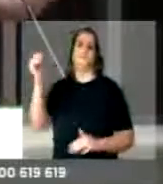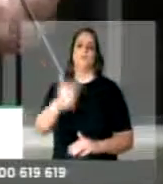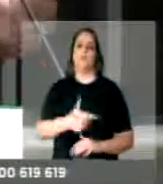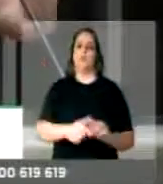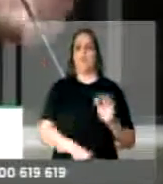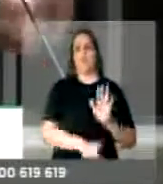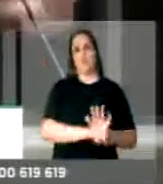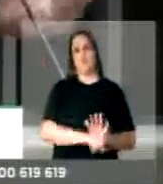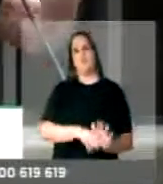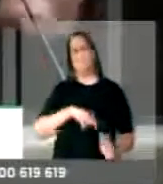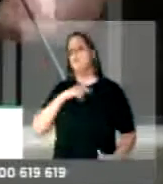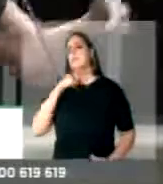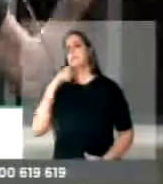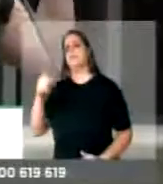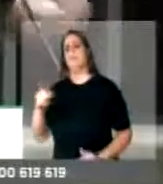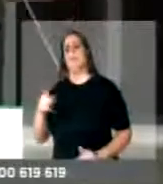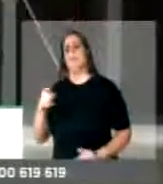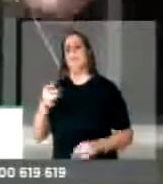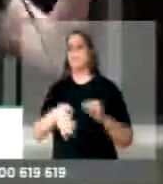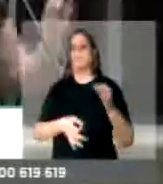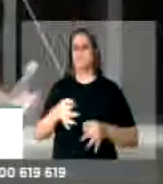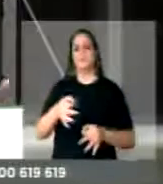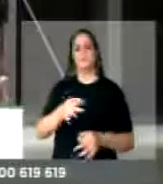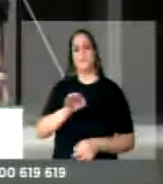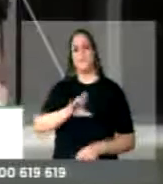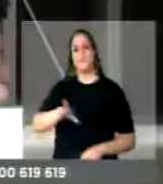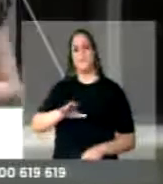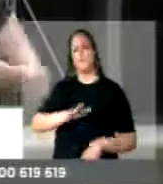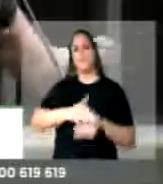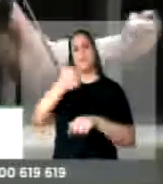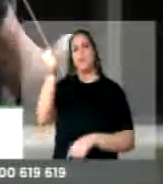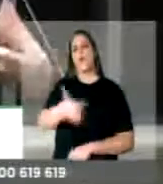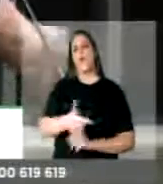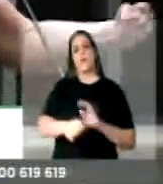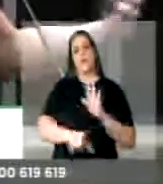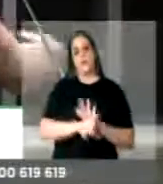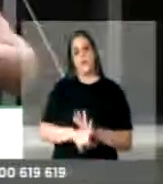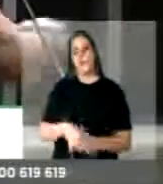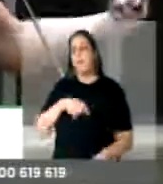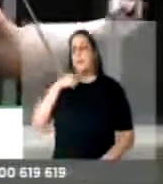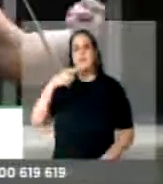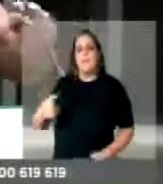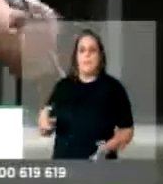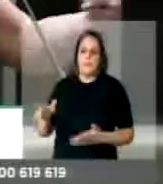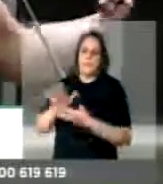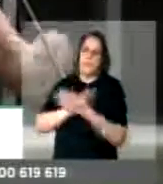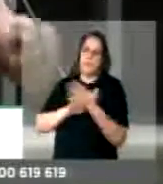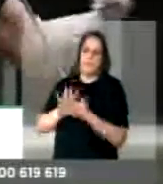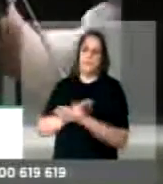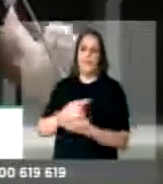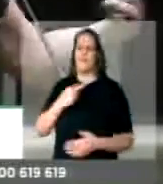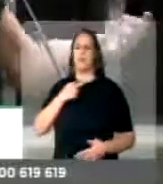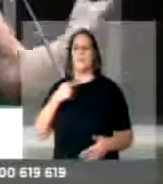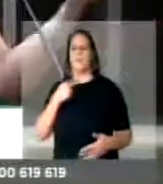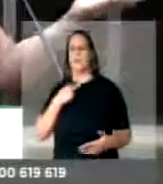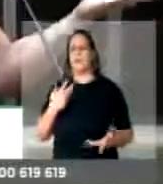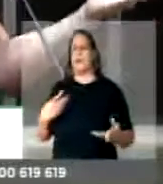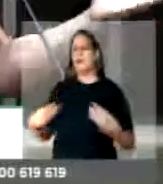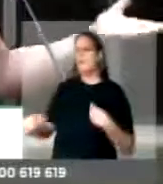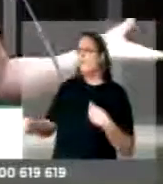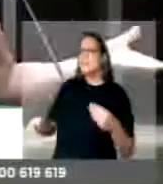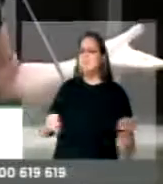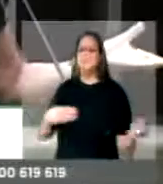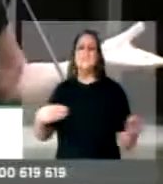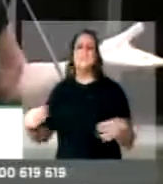Poder Judiciário tem autonomia para se colocar acima da lei. Nós não podemos ir dando flacidez e flexibilizando o